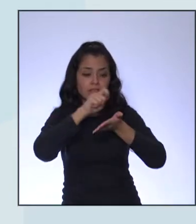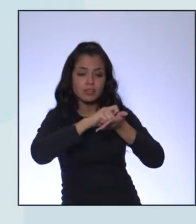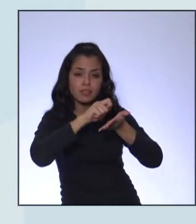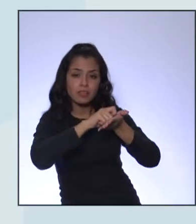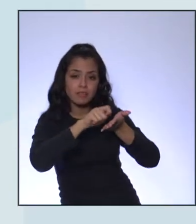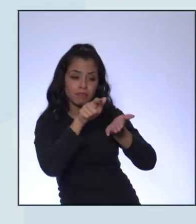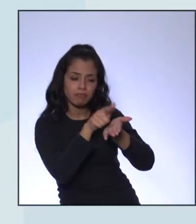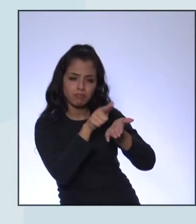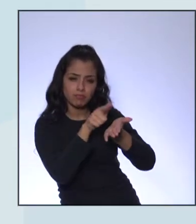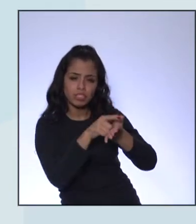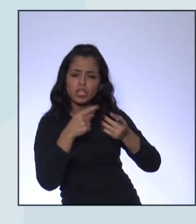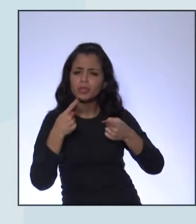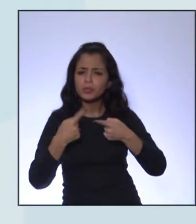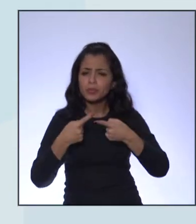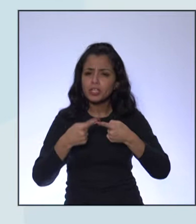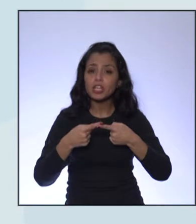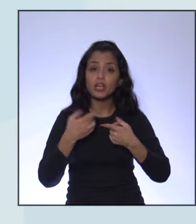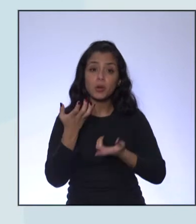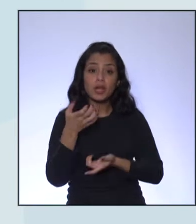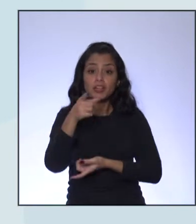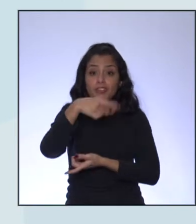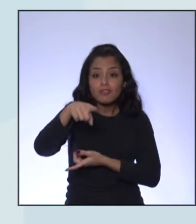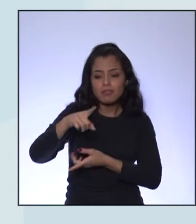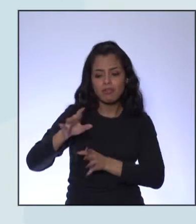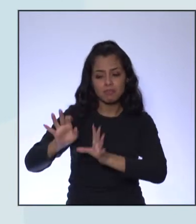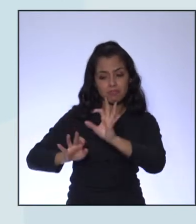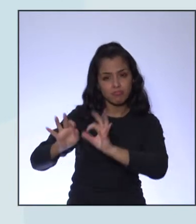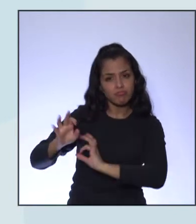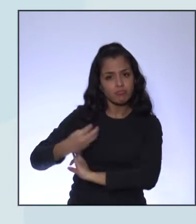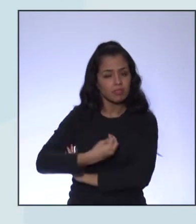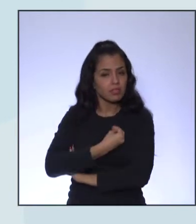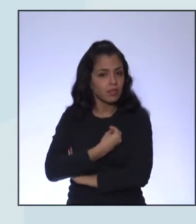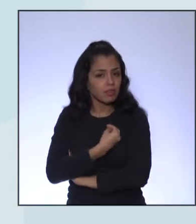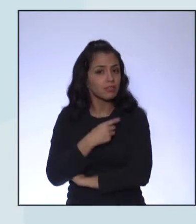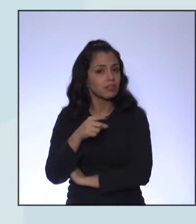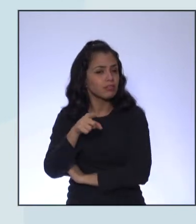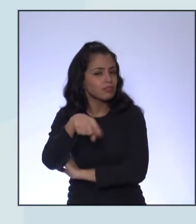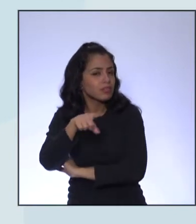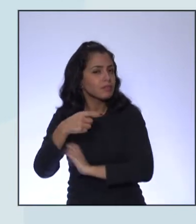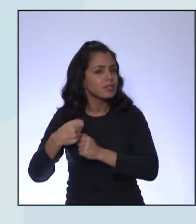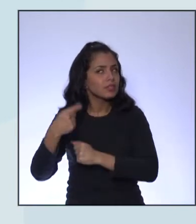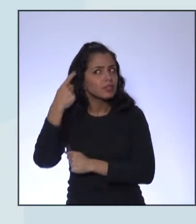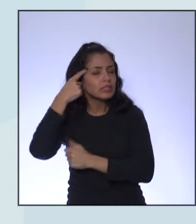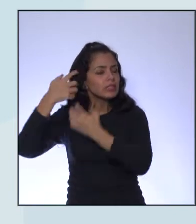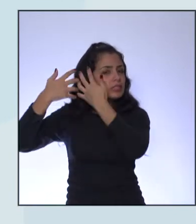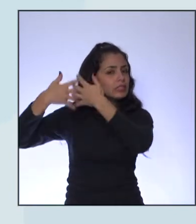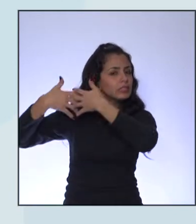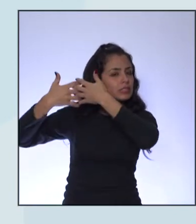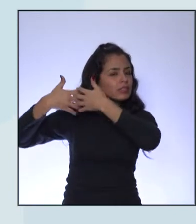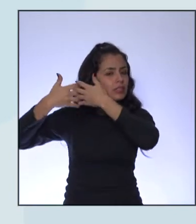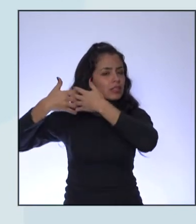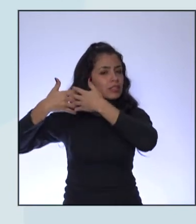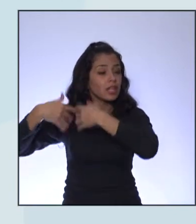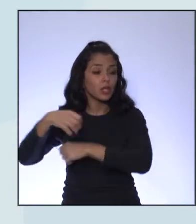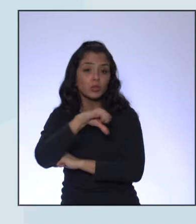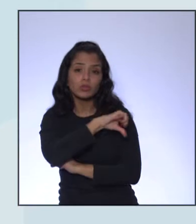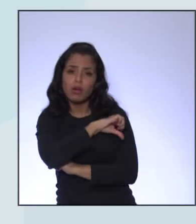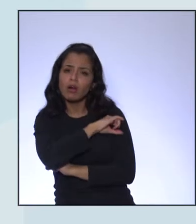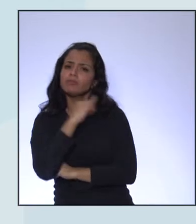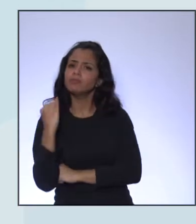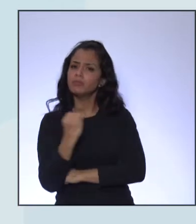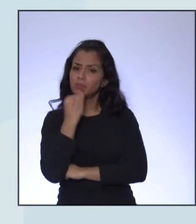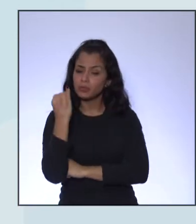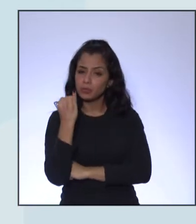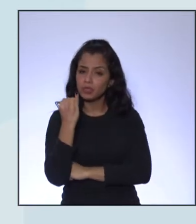quê? Como eu falei para vocês, a gente está no projeto de vida, e a gente precisa pensar qual a importância do projeto de vida no 9º ano do ensino